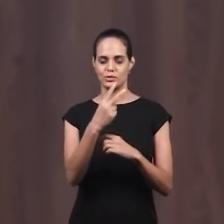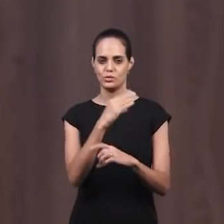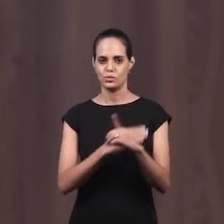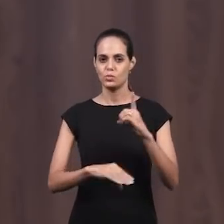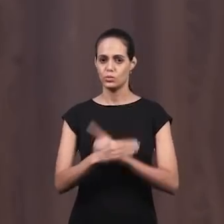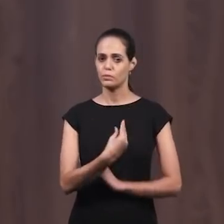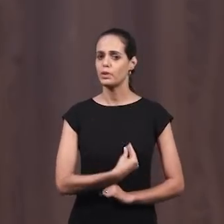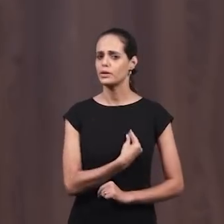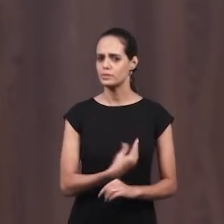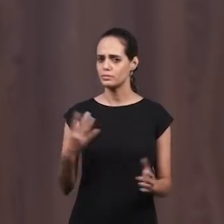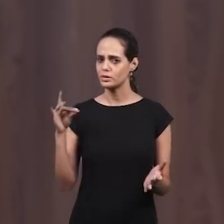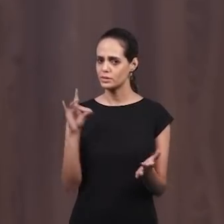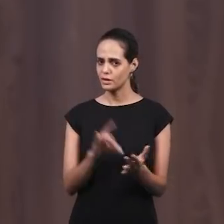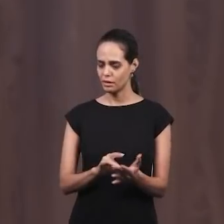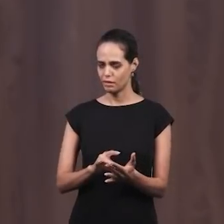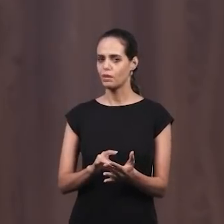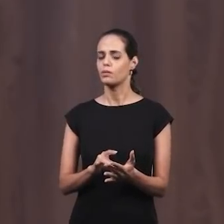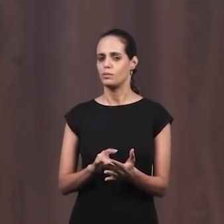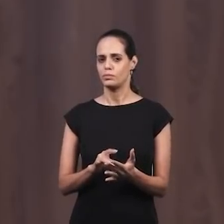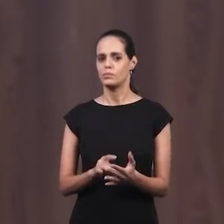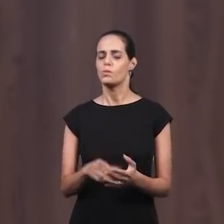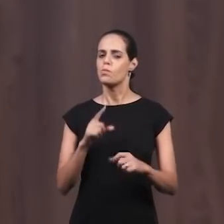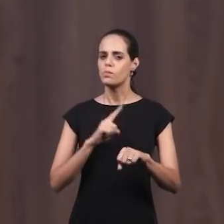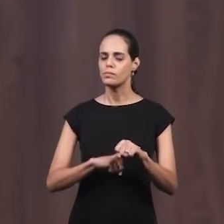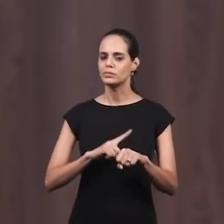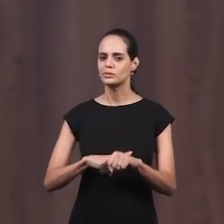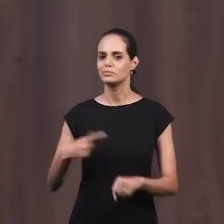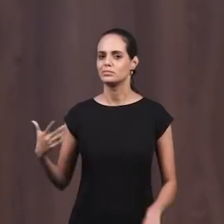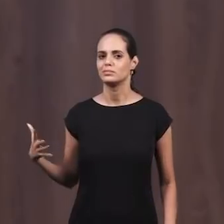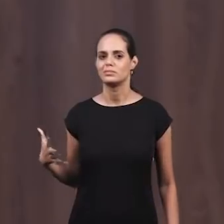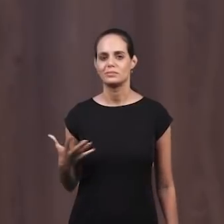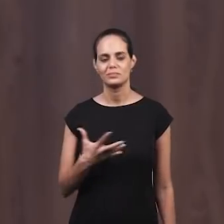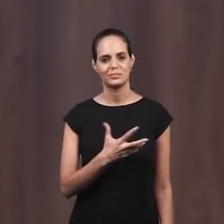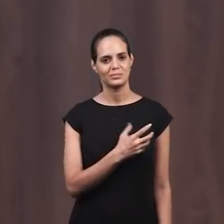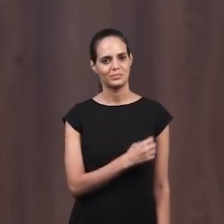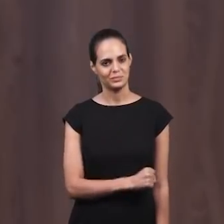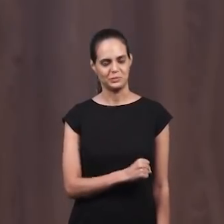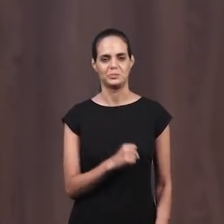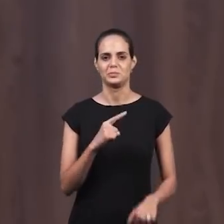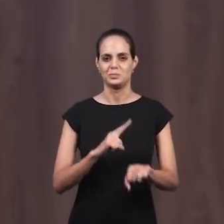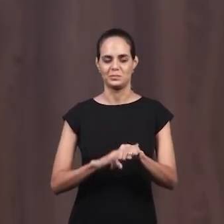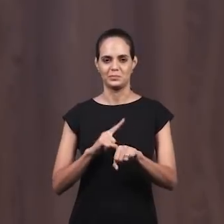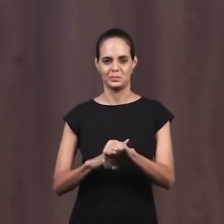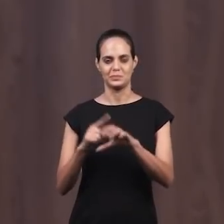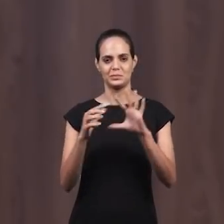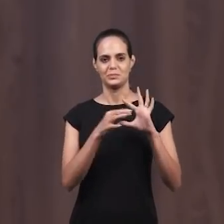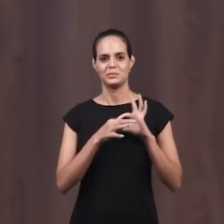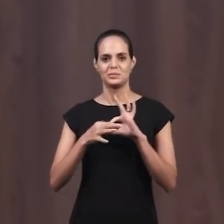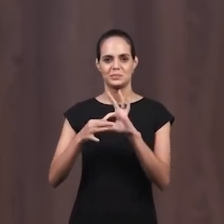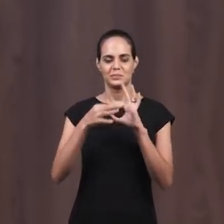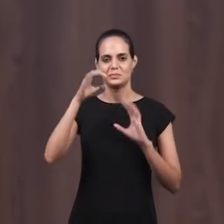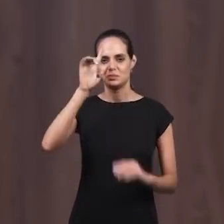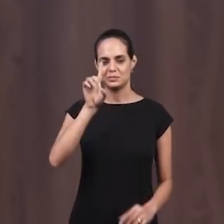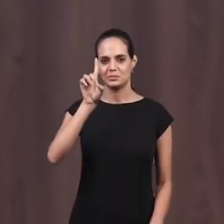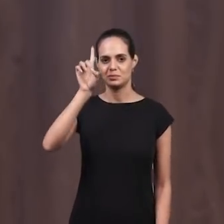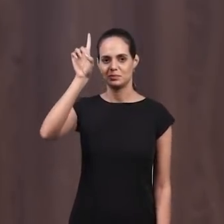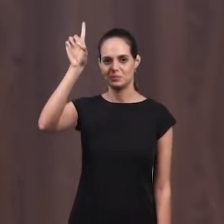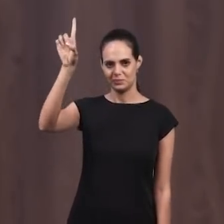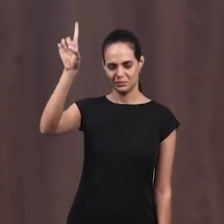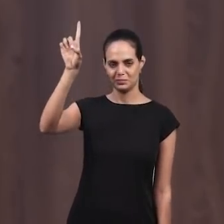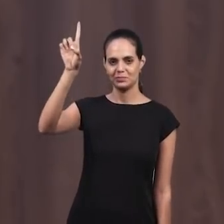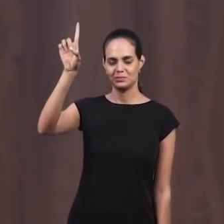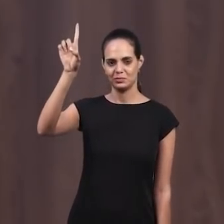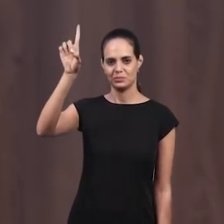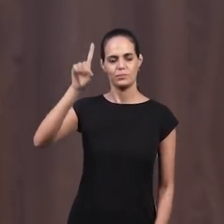de um momento na presença do Senhor, de participar de um momento de adoração, de um momento de comunhão com Deus,